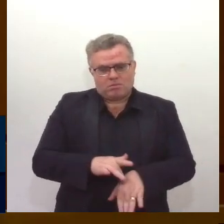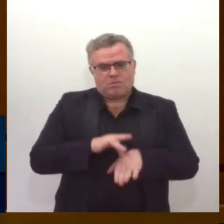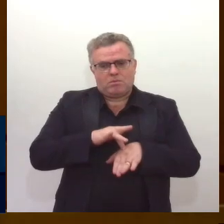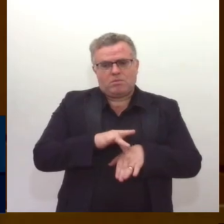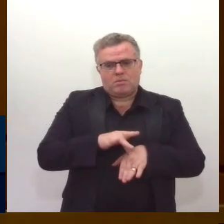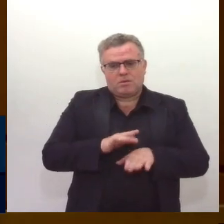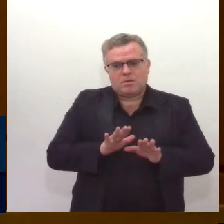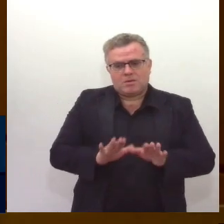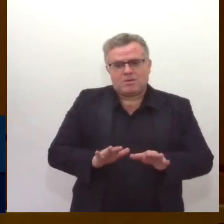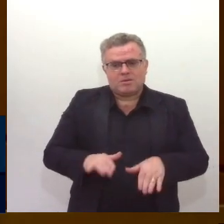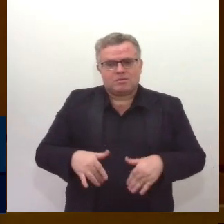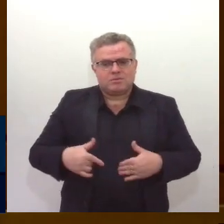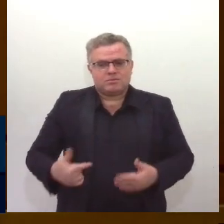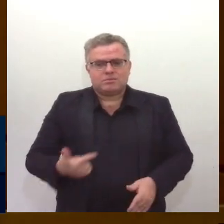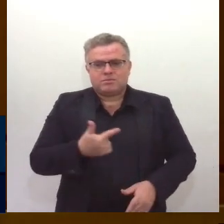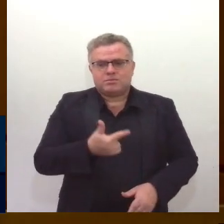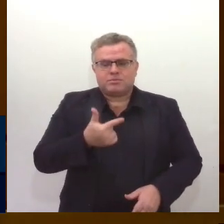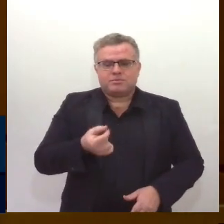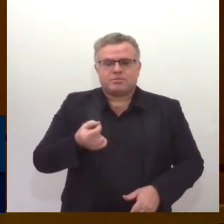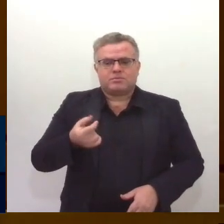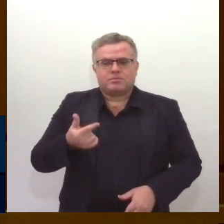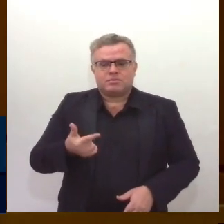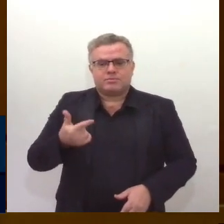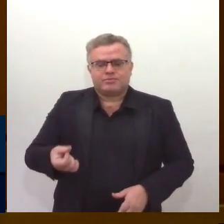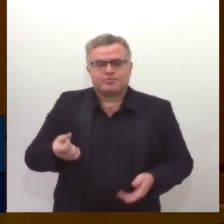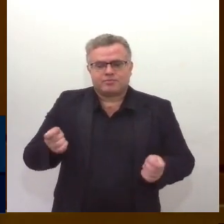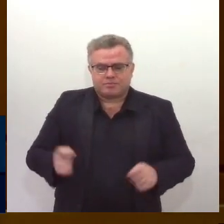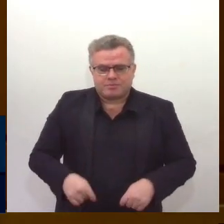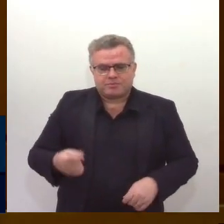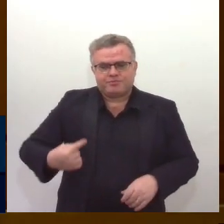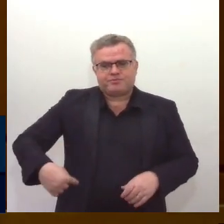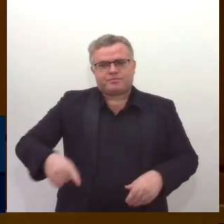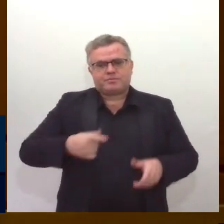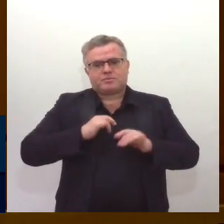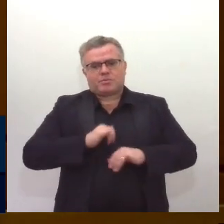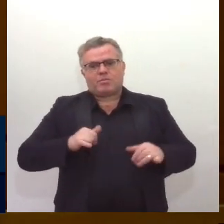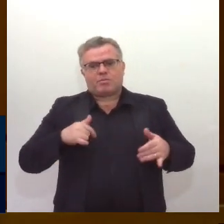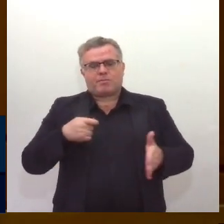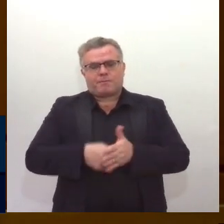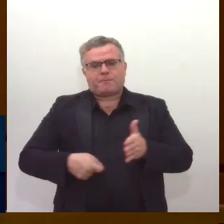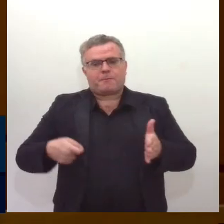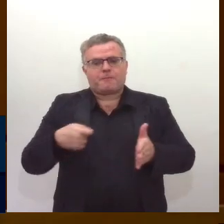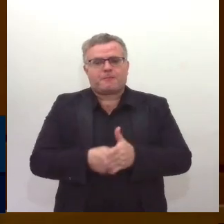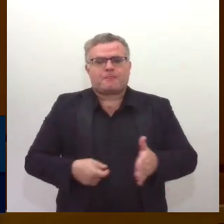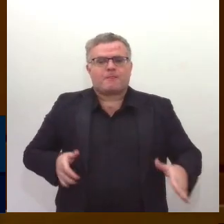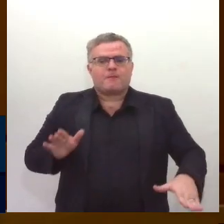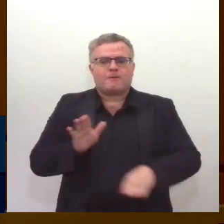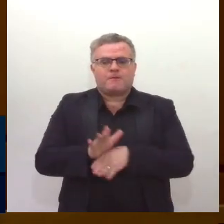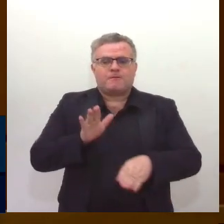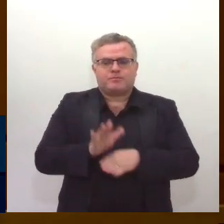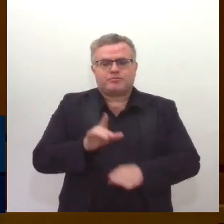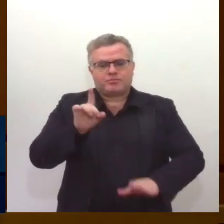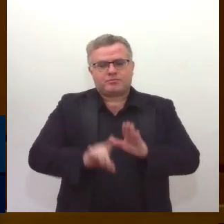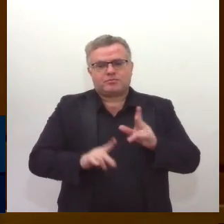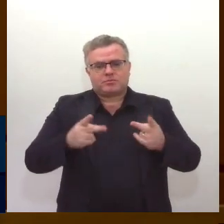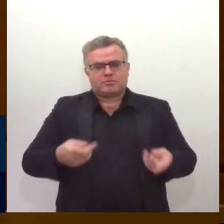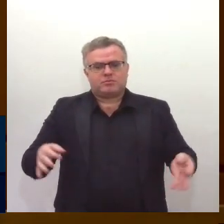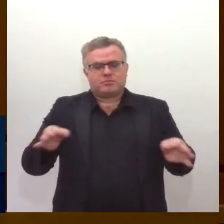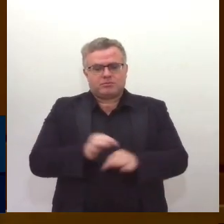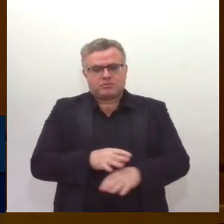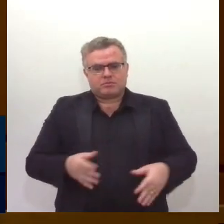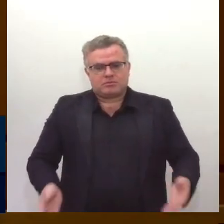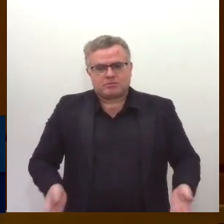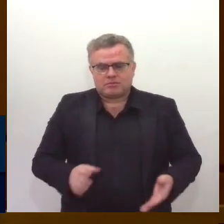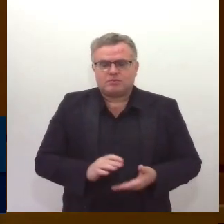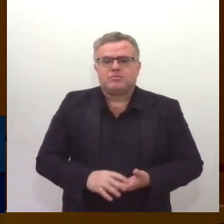2026 estaremos na luta a favor de direitos humanos. Agora, jamais eu vou admitir